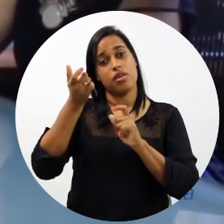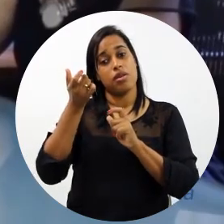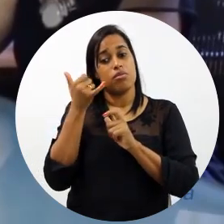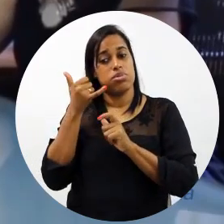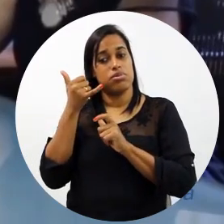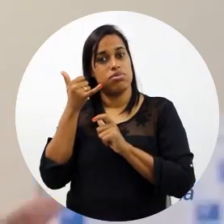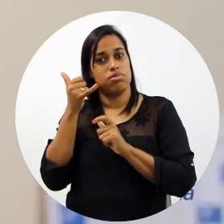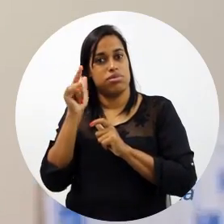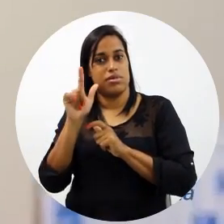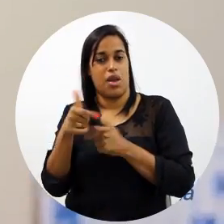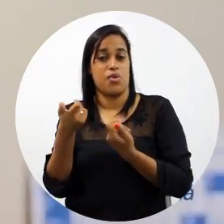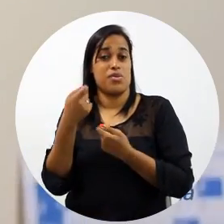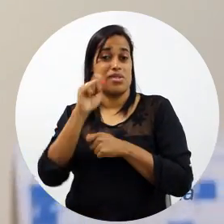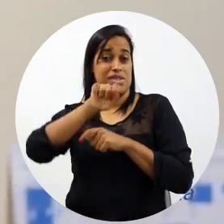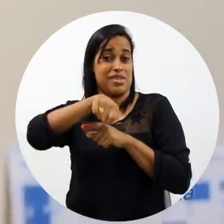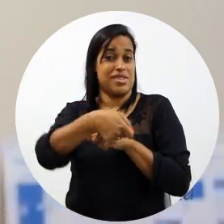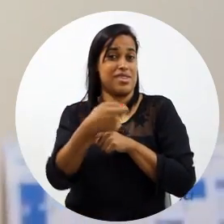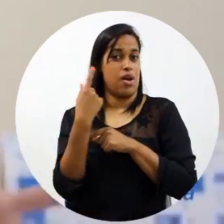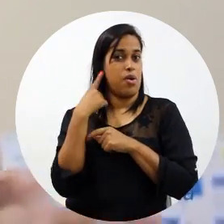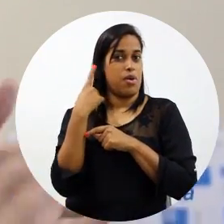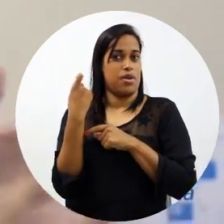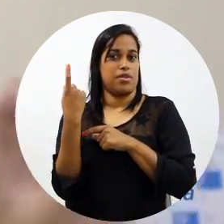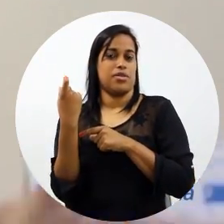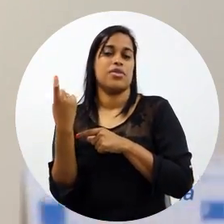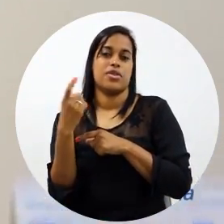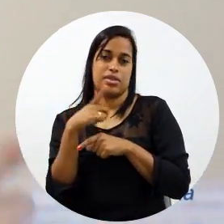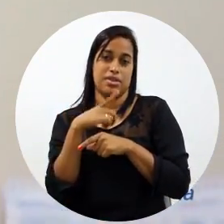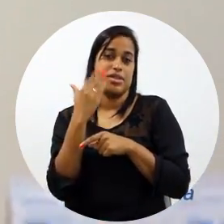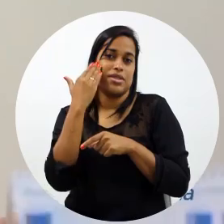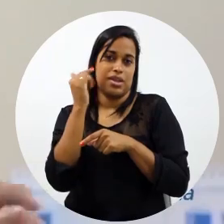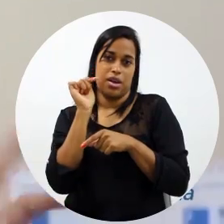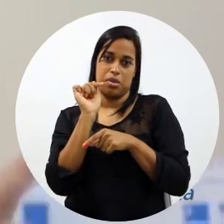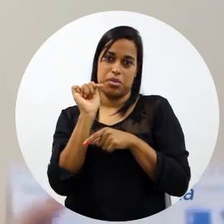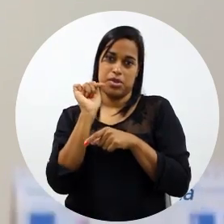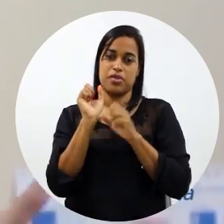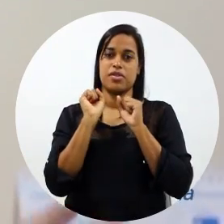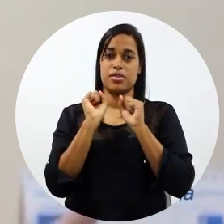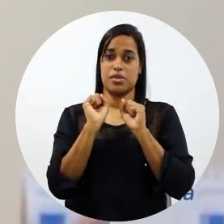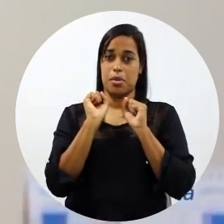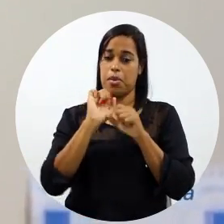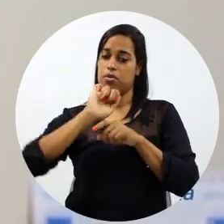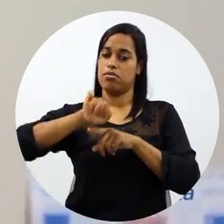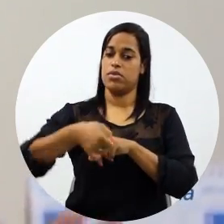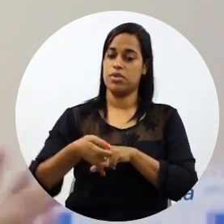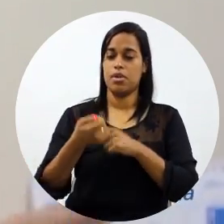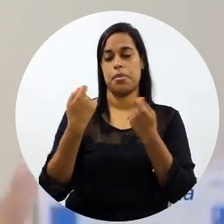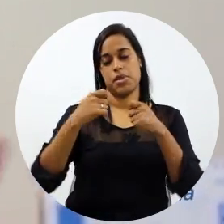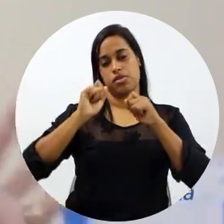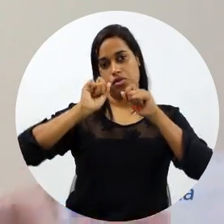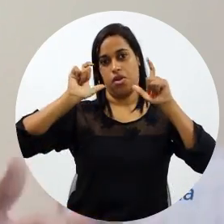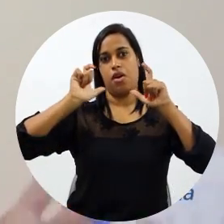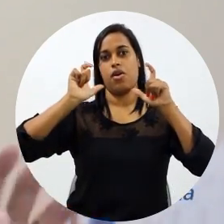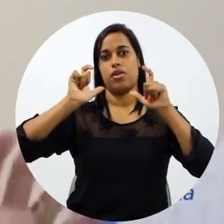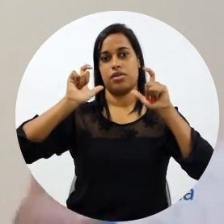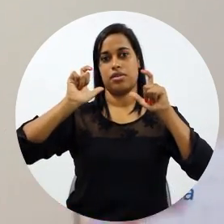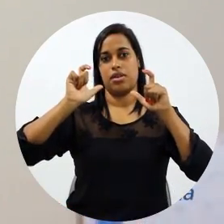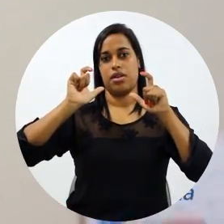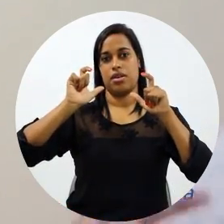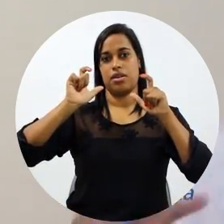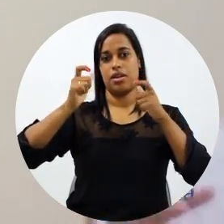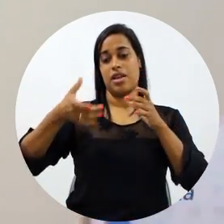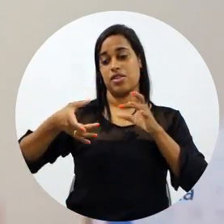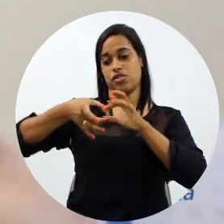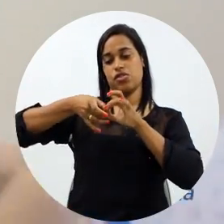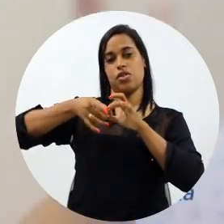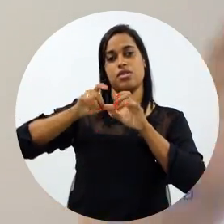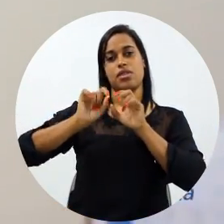Um sinal sonoro que simplesmente sabe que você, quando escutar aquele sinal, tem que acordar. Isso. Porque a gente está também